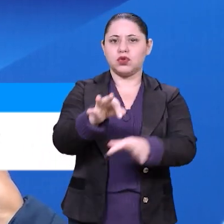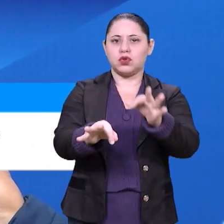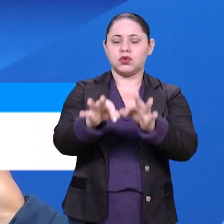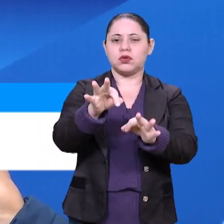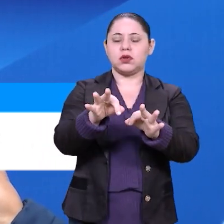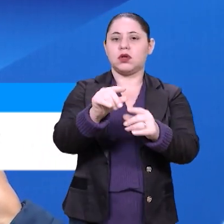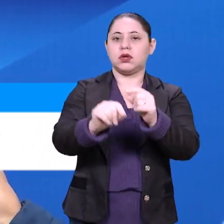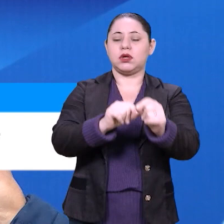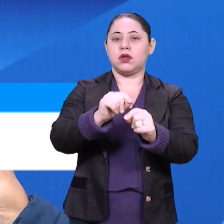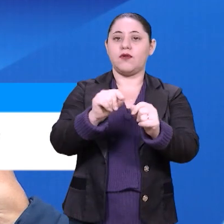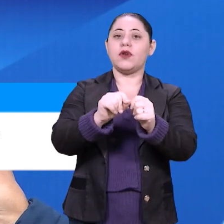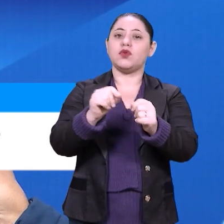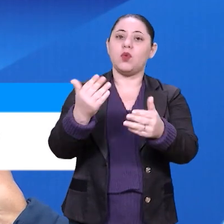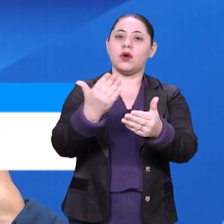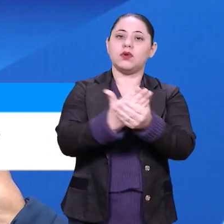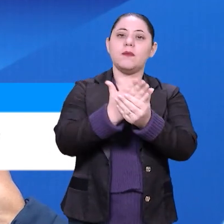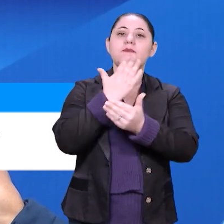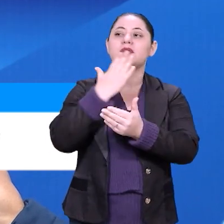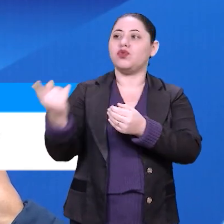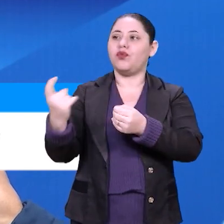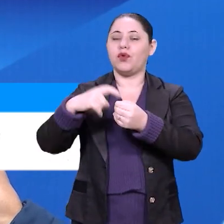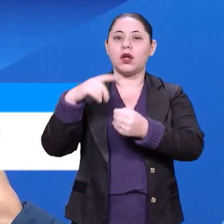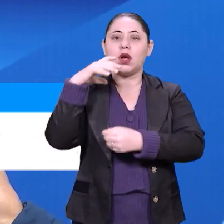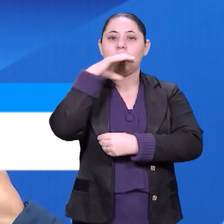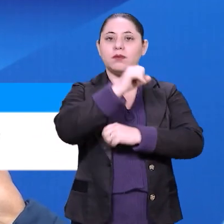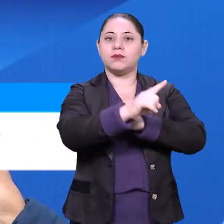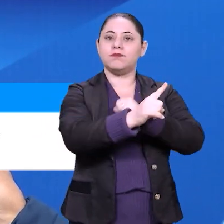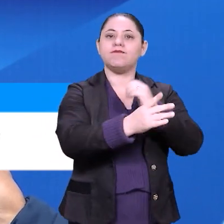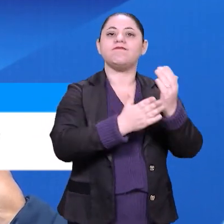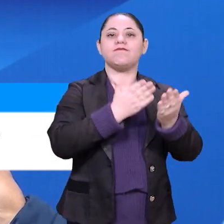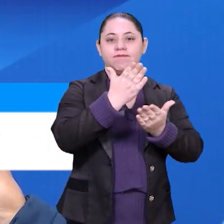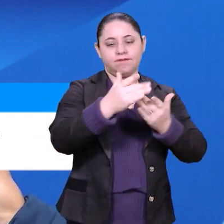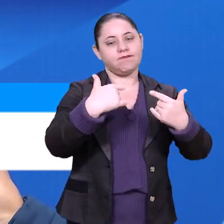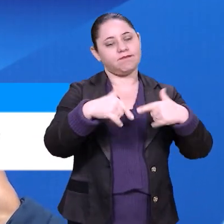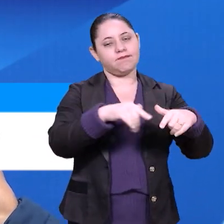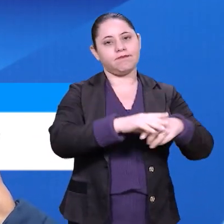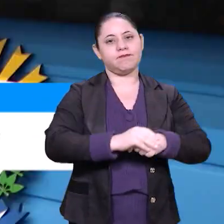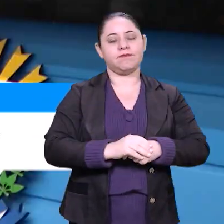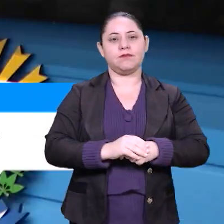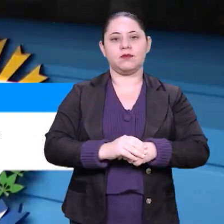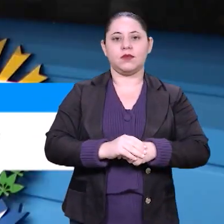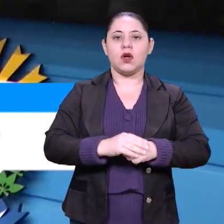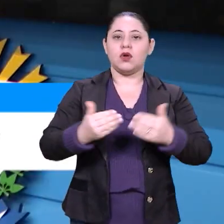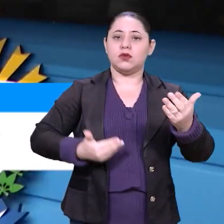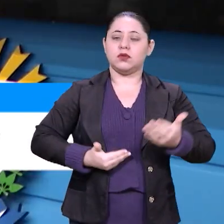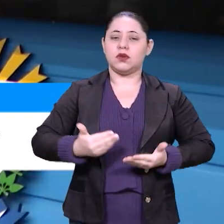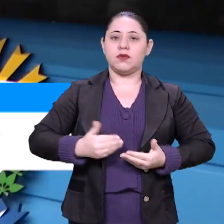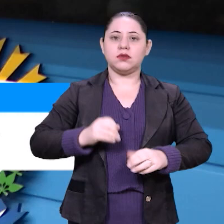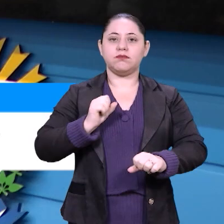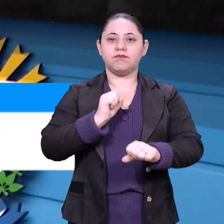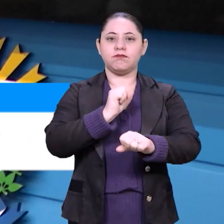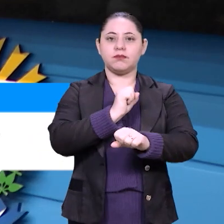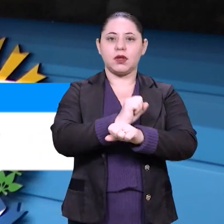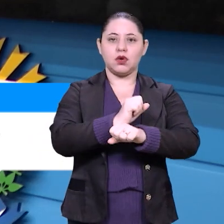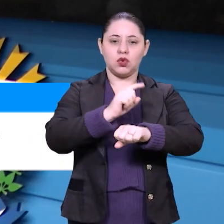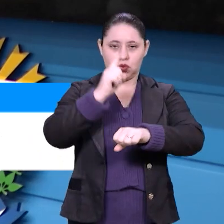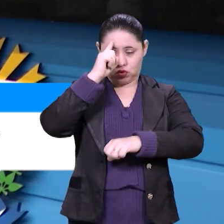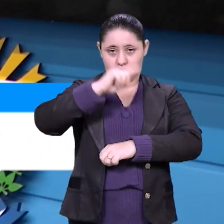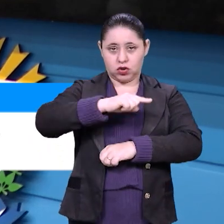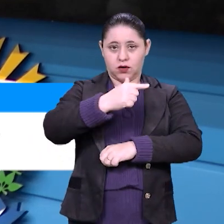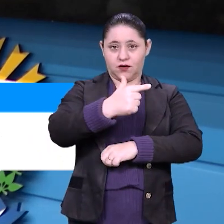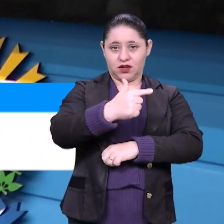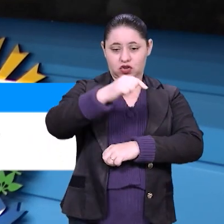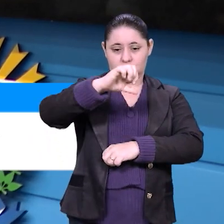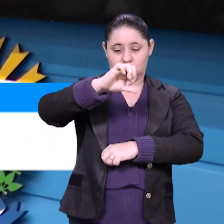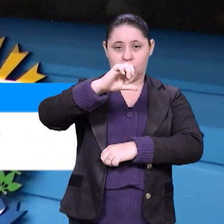que ingressou uma ação pedindo o retorno desse trabalho. Os serviços estavam suspensos desde